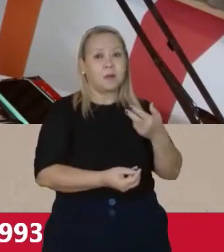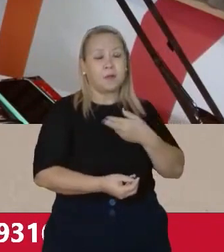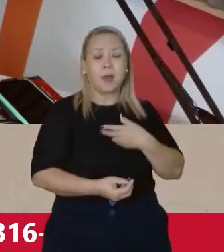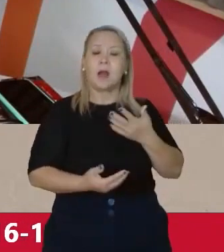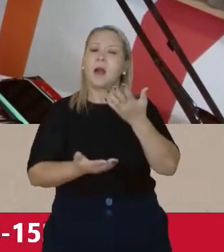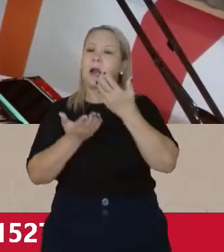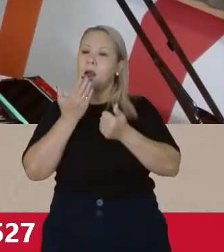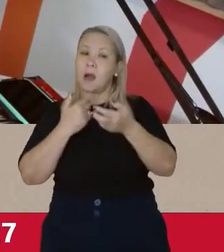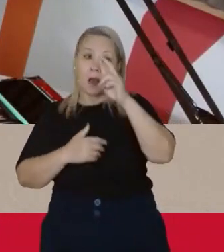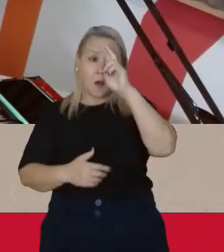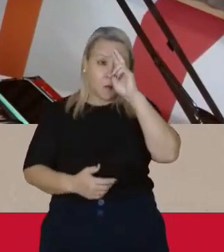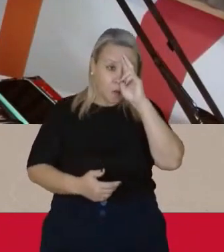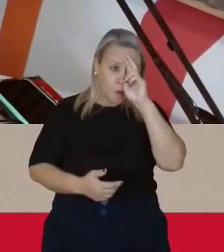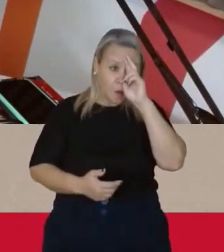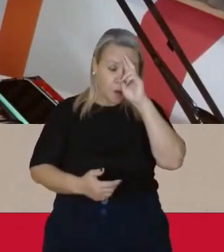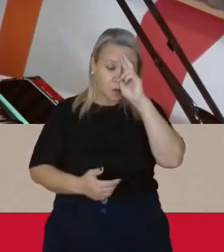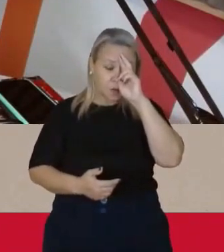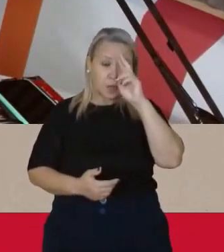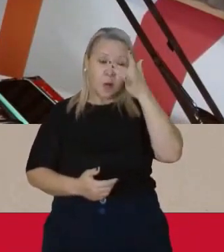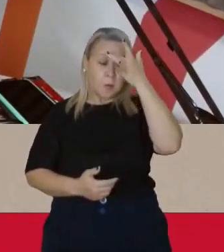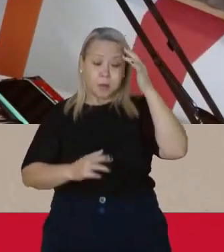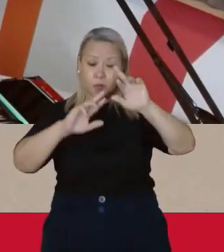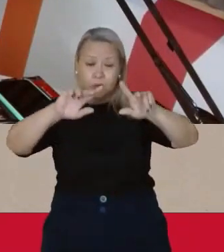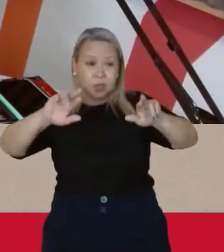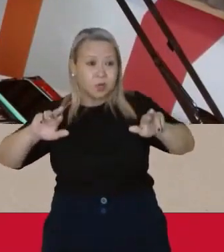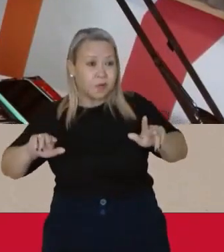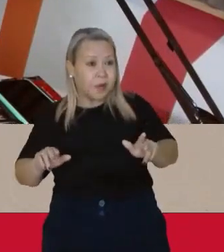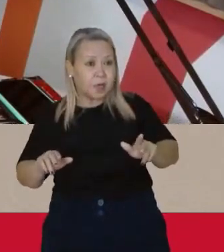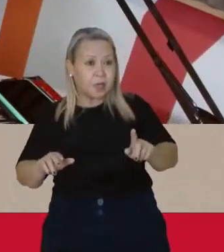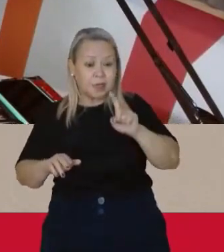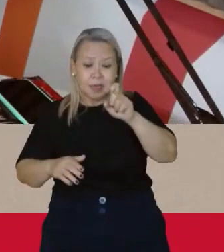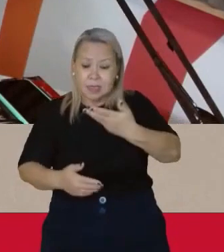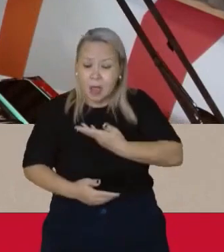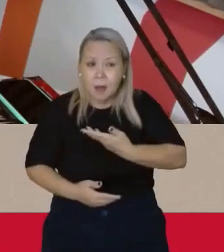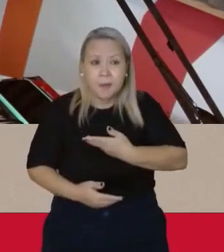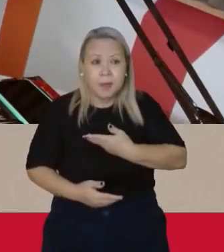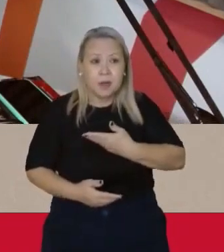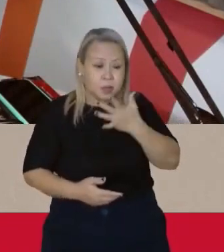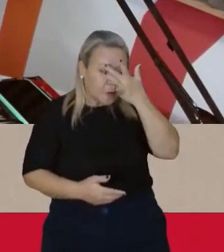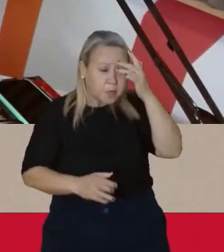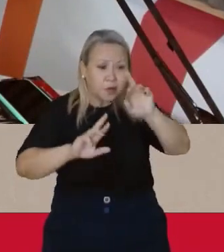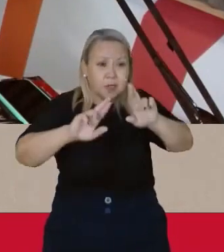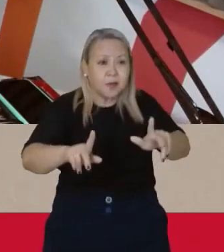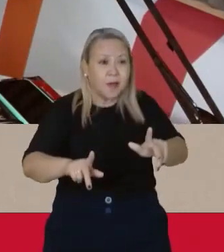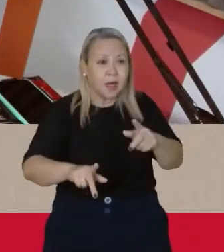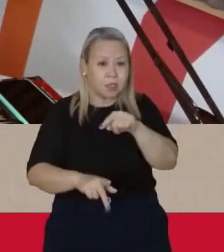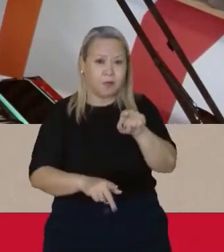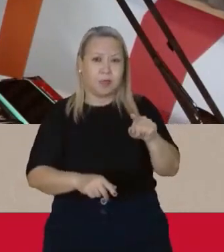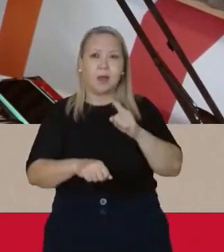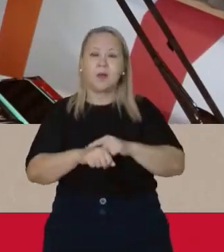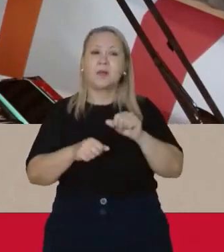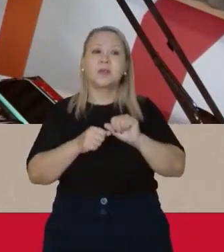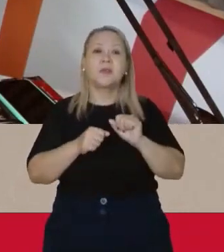Almoce com alguém que tem uma orientação sexual diferente da sua. Seja amigo de alguém diferente de você. Porque quando você faz isso,